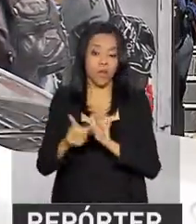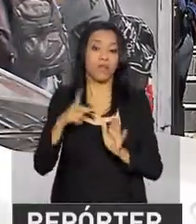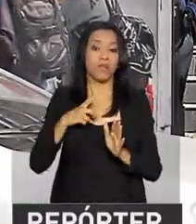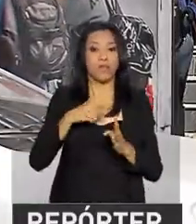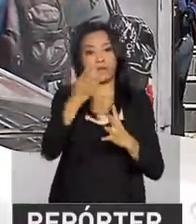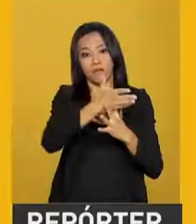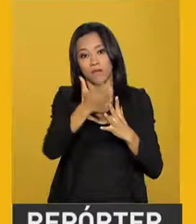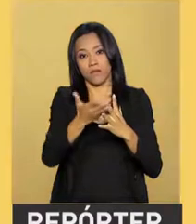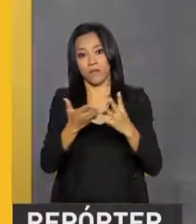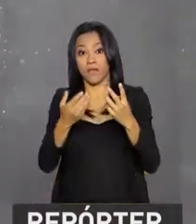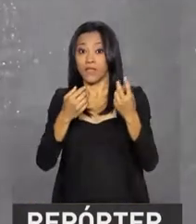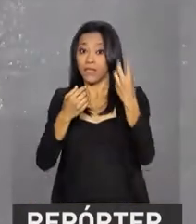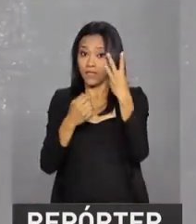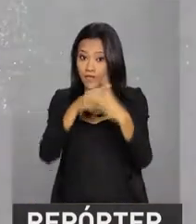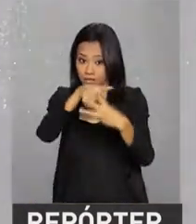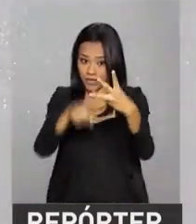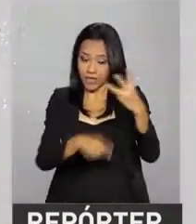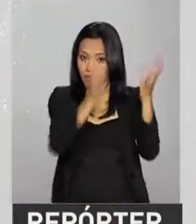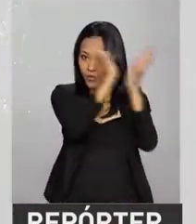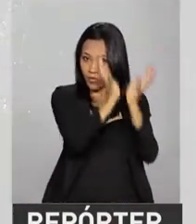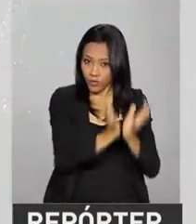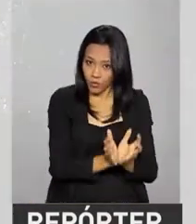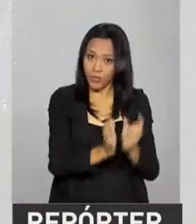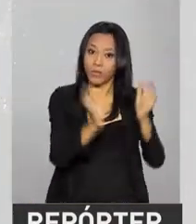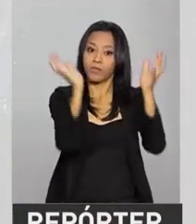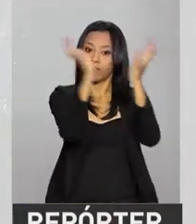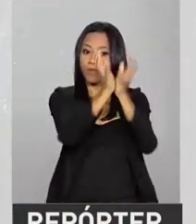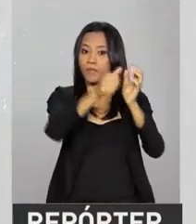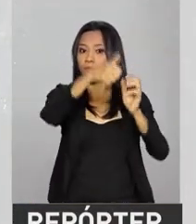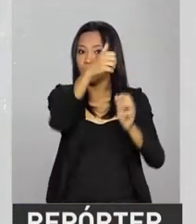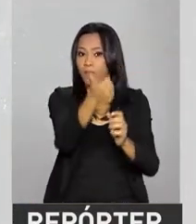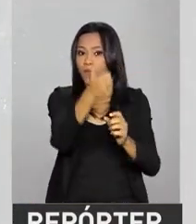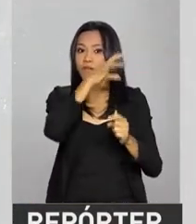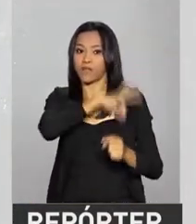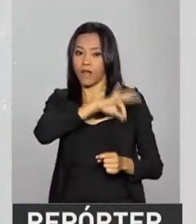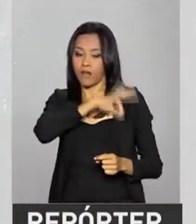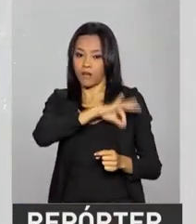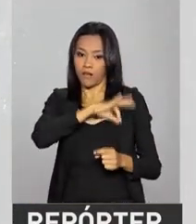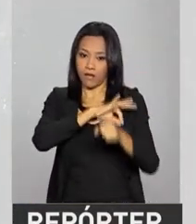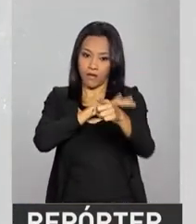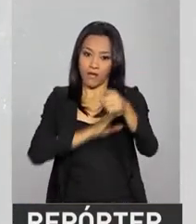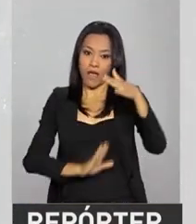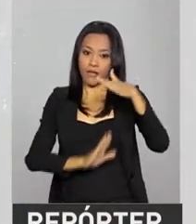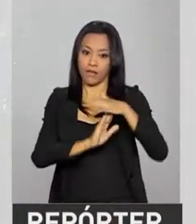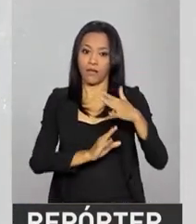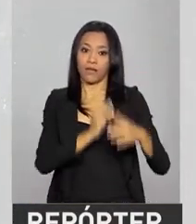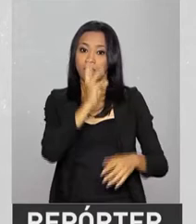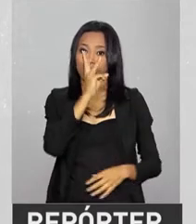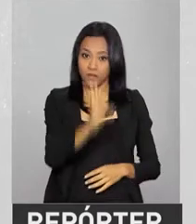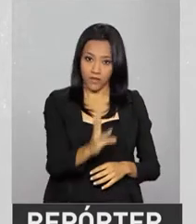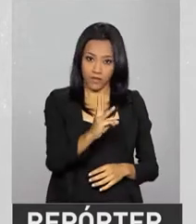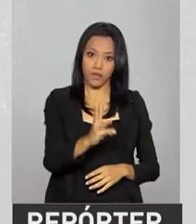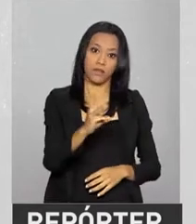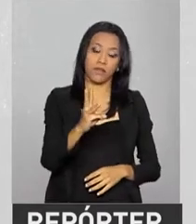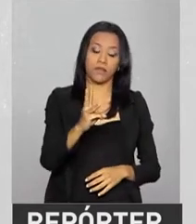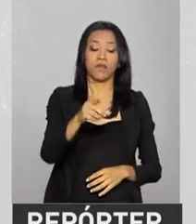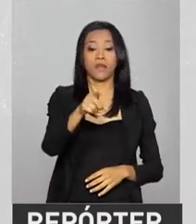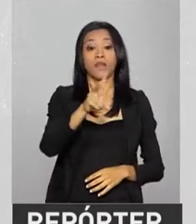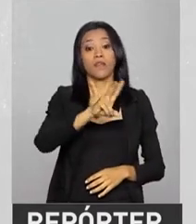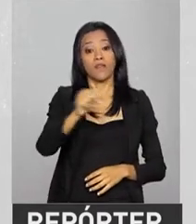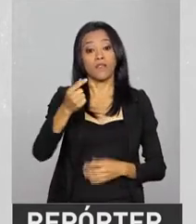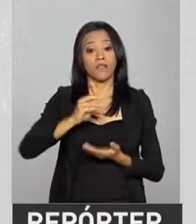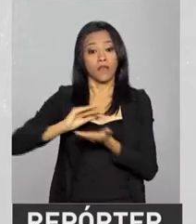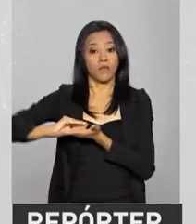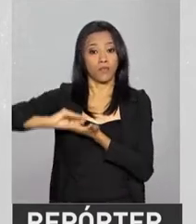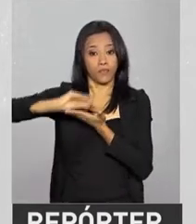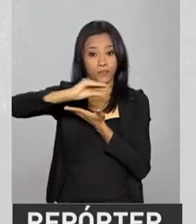três modalidades. A primeira vai atender os estudantes com a renda per capita mensal familiar de até 3 salários mínimos e será financiada